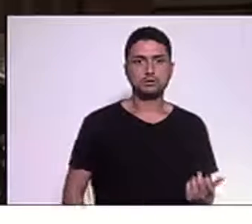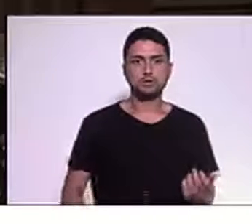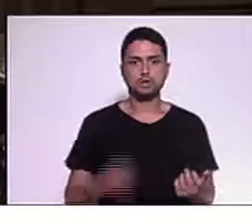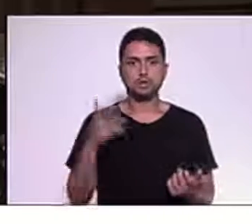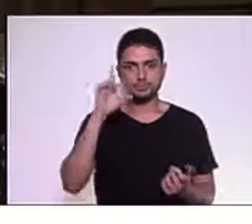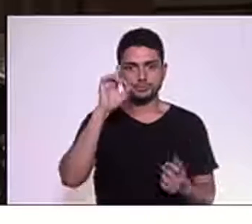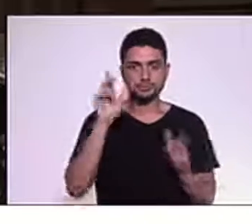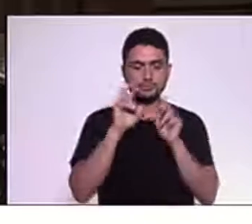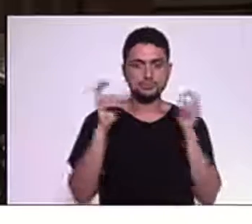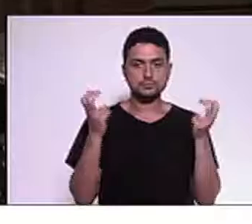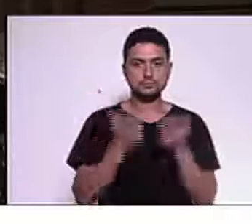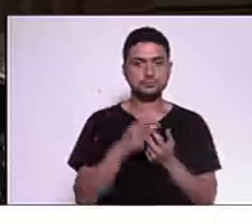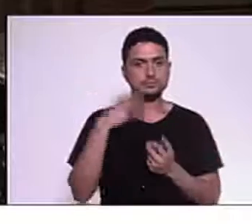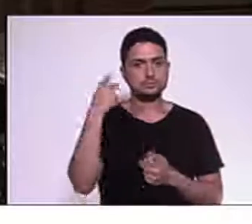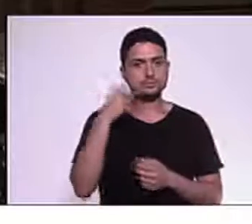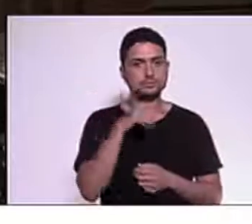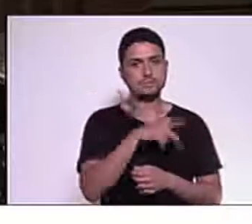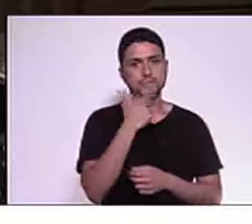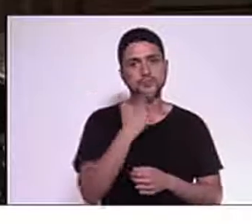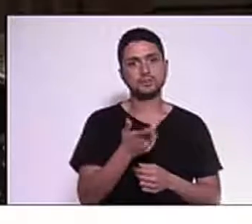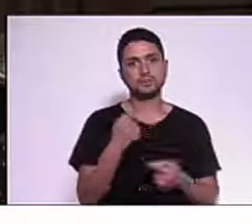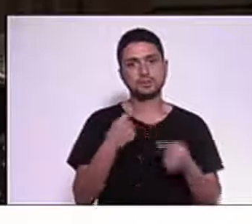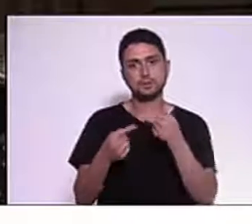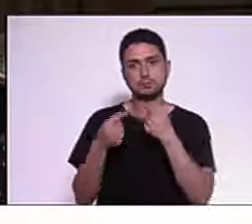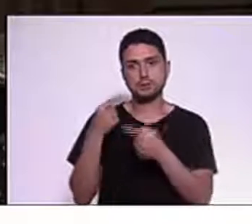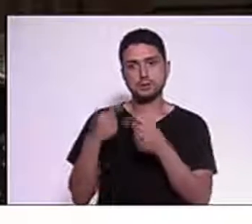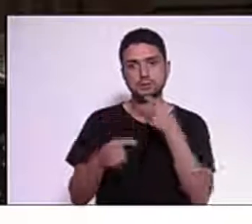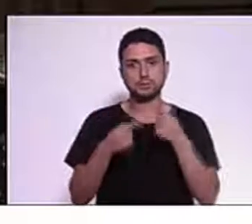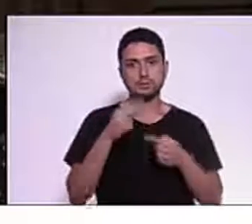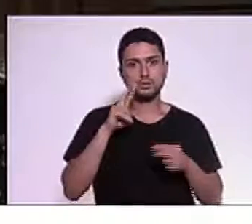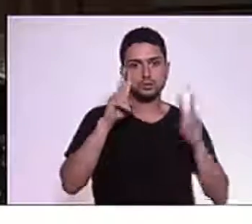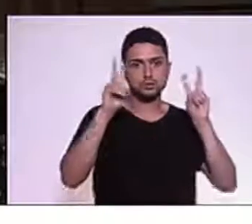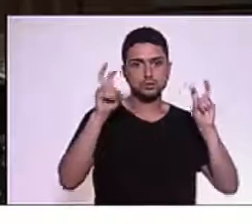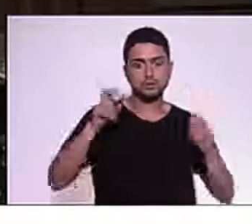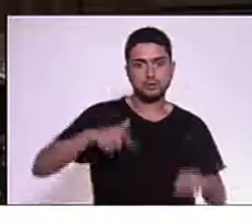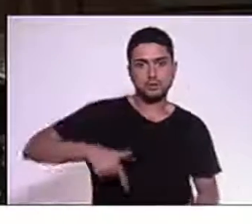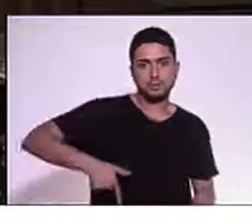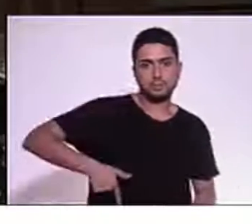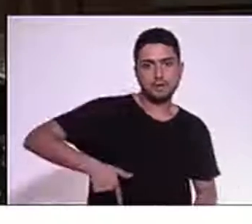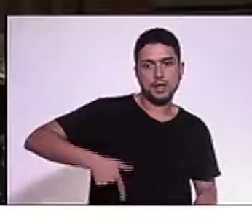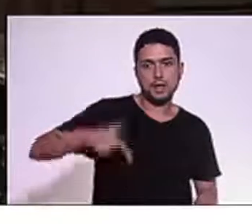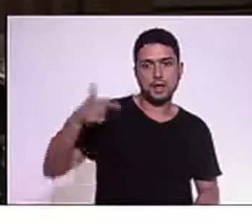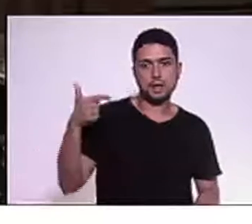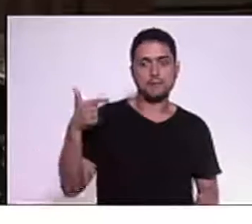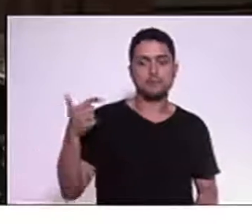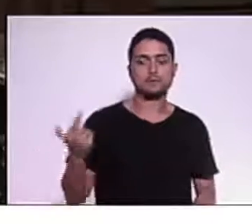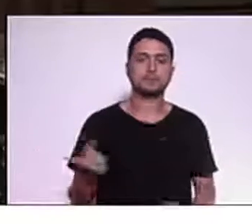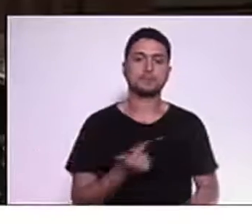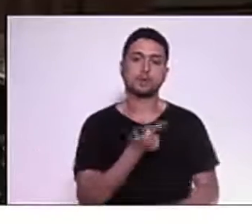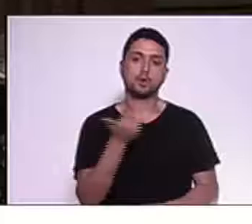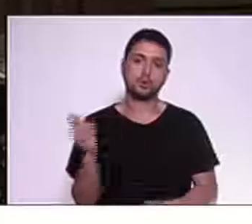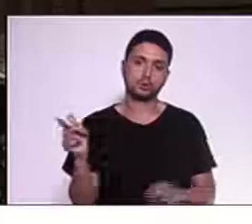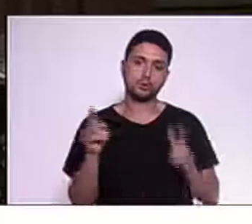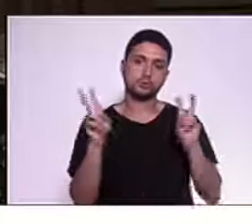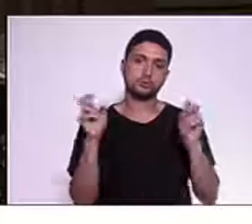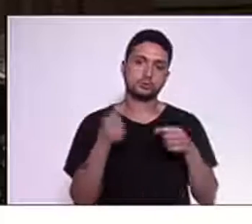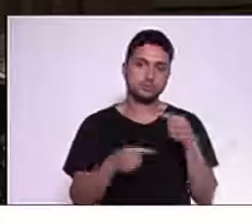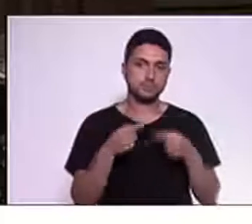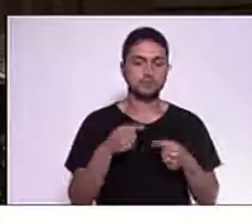dos Vereadores, vai estar se discutindo o porte de arma. Isso é um outro debate que vamos ter aqui.